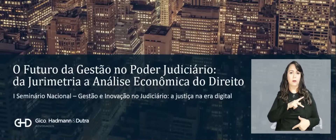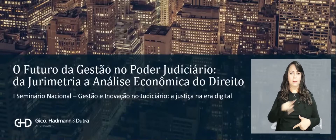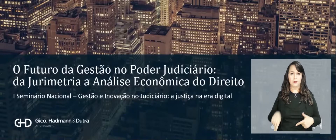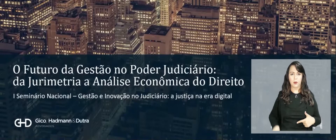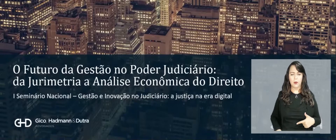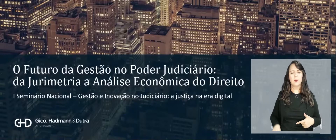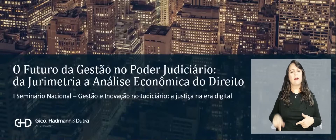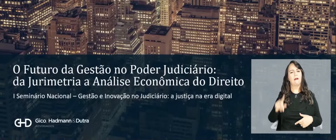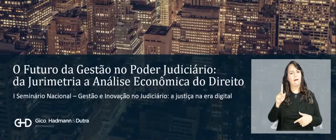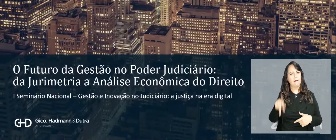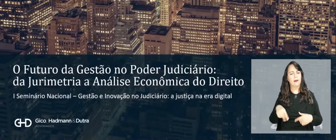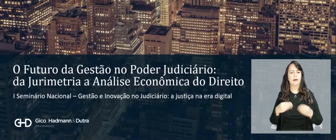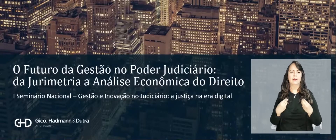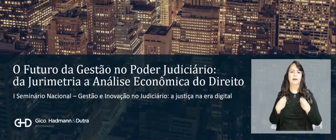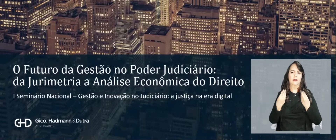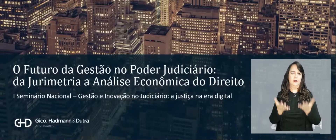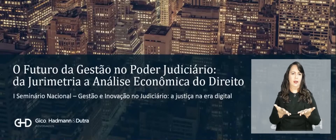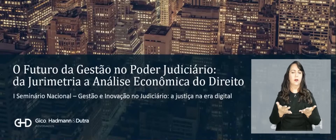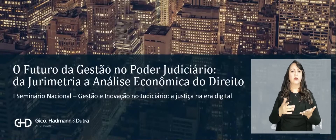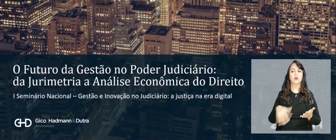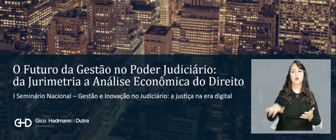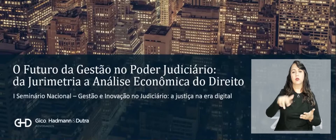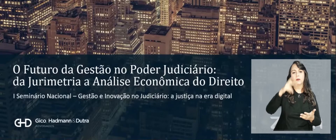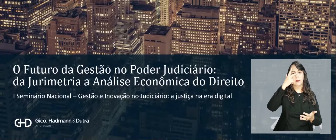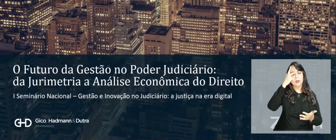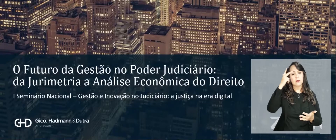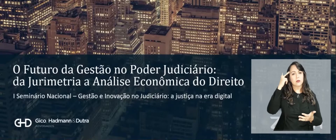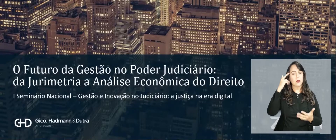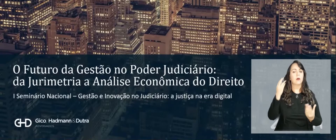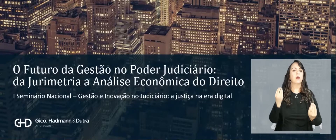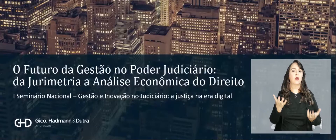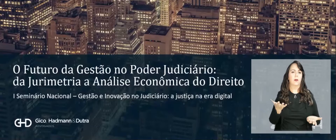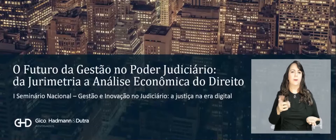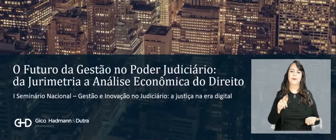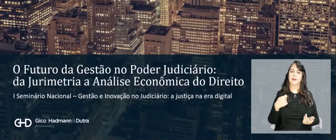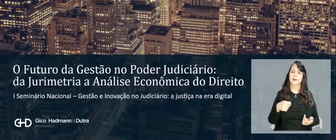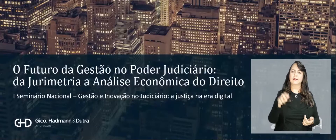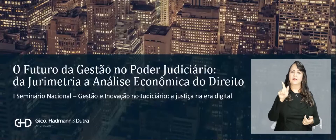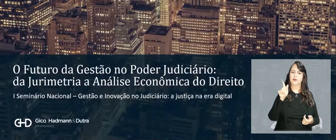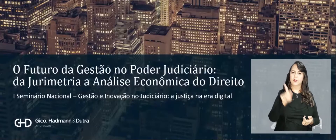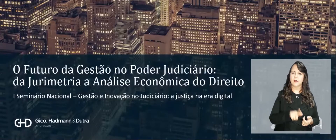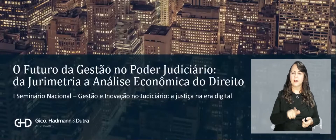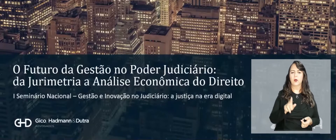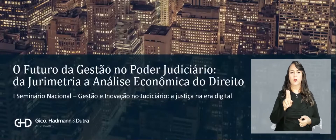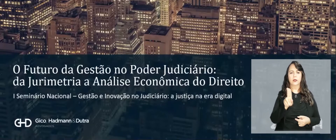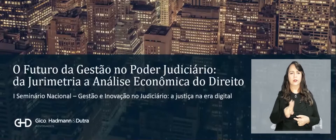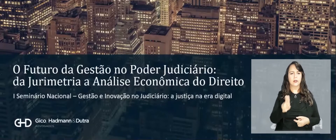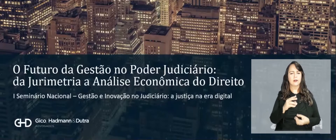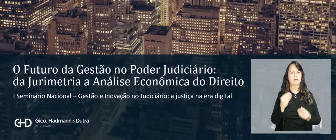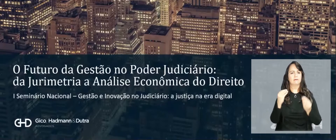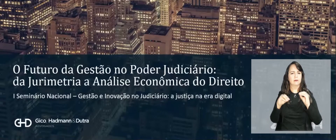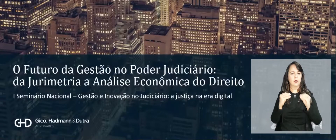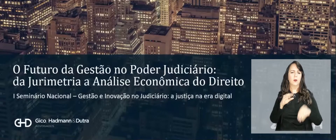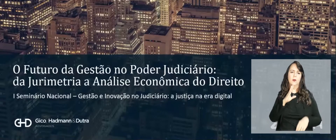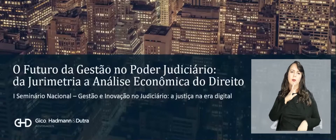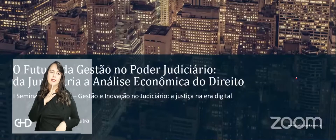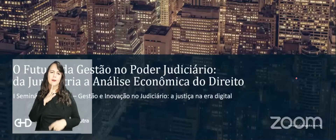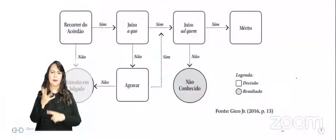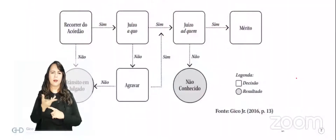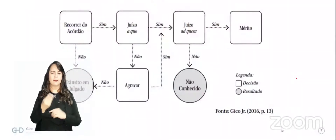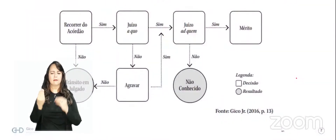do ponto de vista da gestão, a utilidade dessas ferramentas e desses conhecimentos na prestação deste serviço